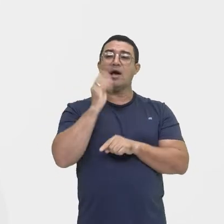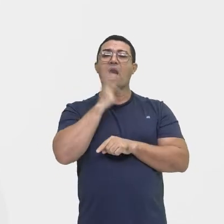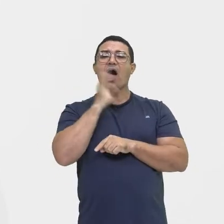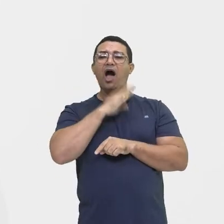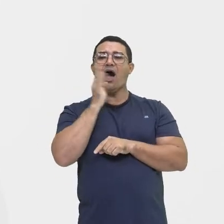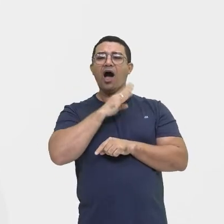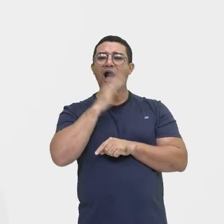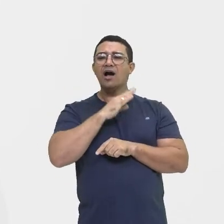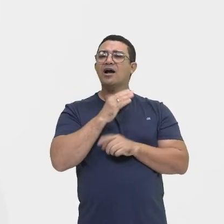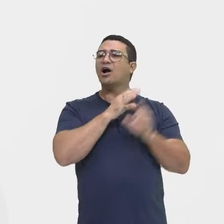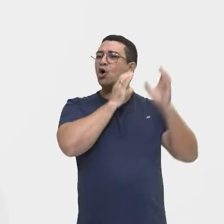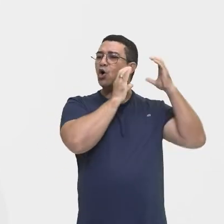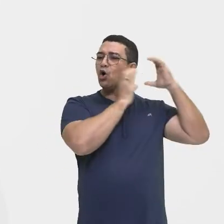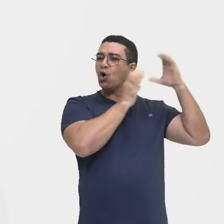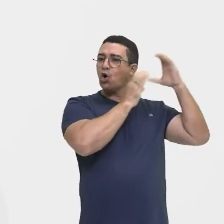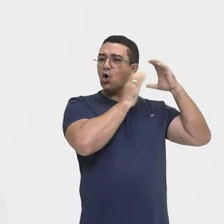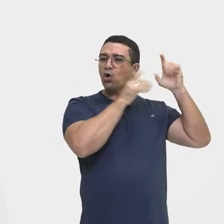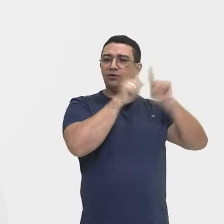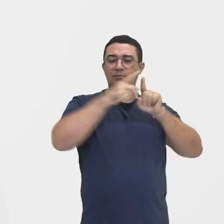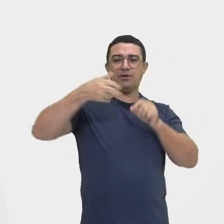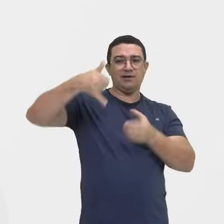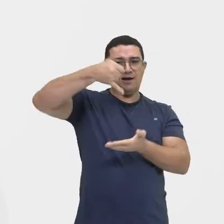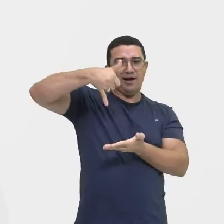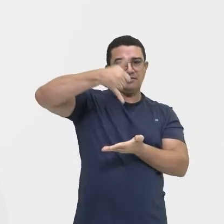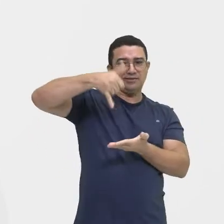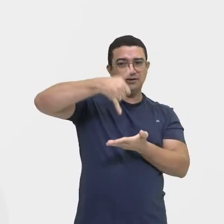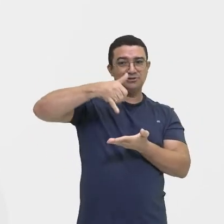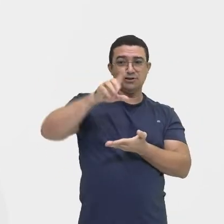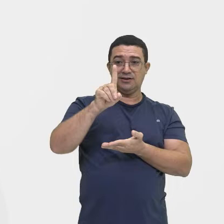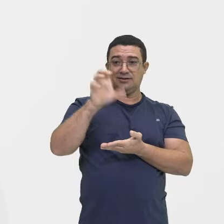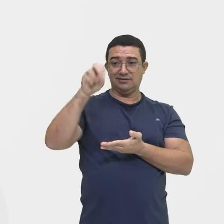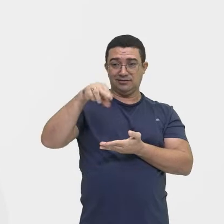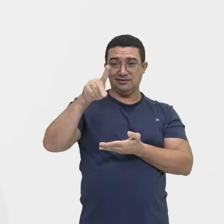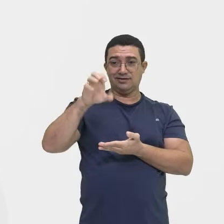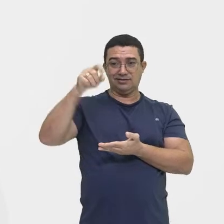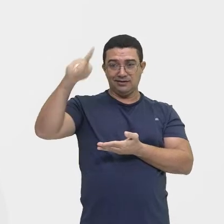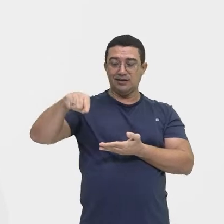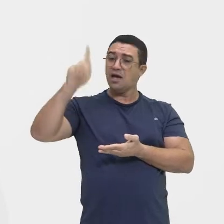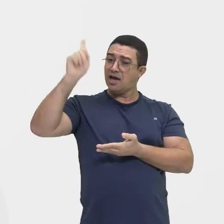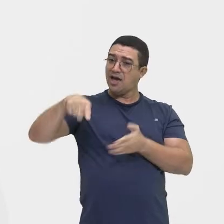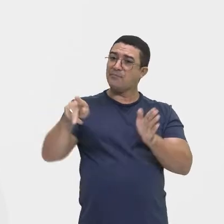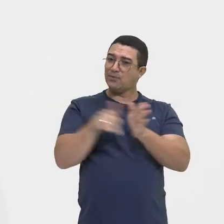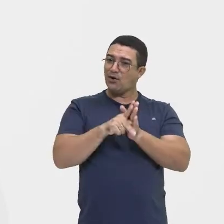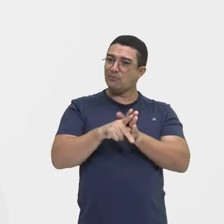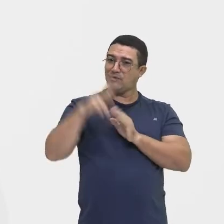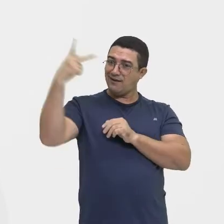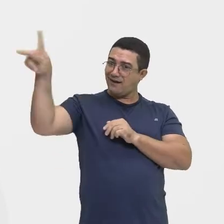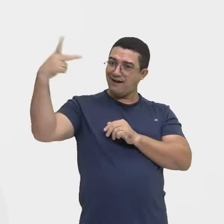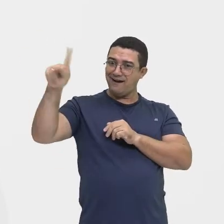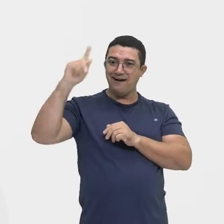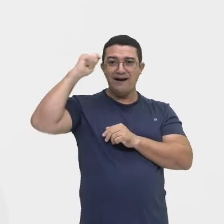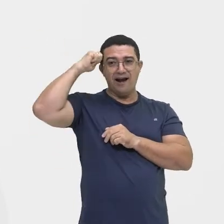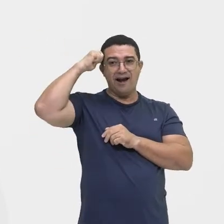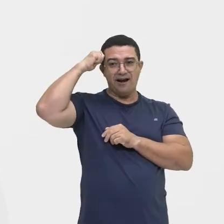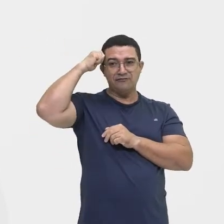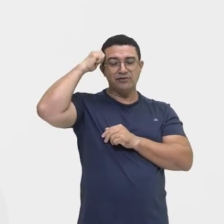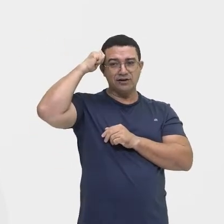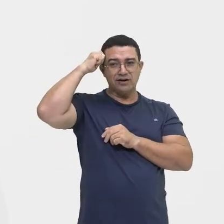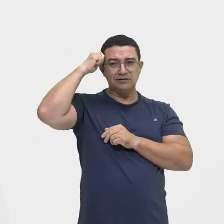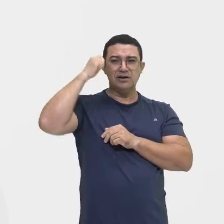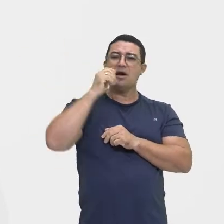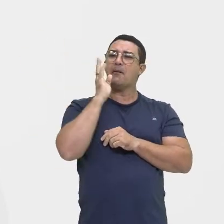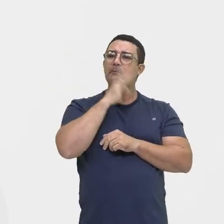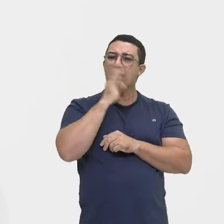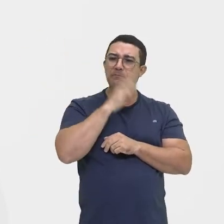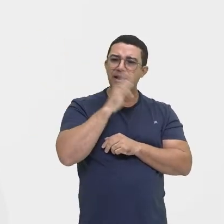leite de coco e azeite de dendê. Olha só os temperos que vieram da África, né? Leite de coco, azeite de dendê,